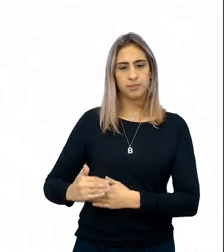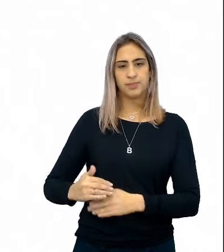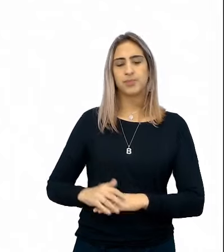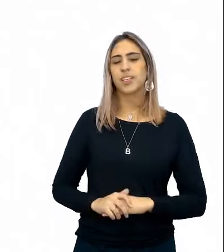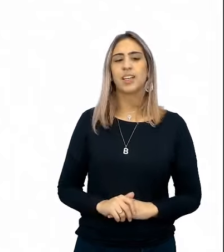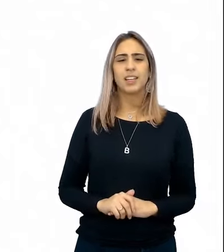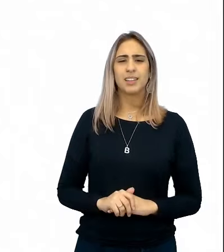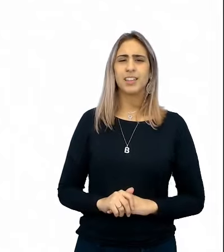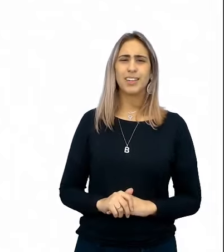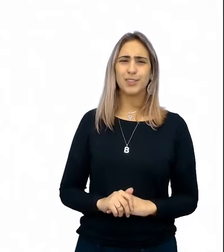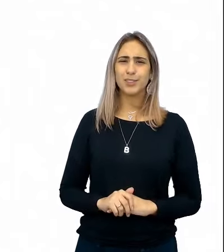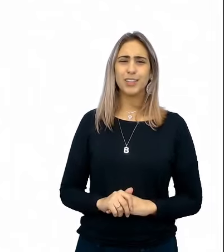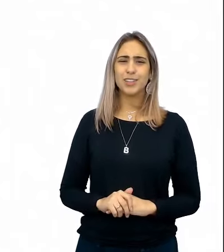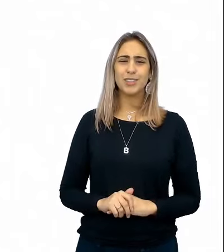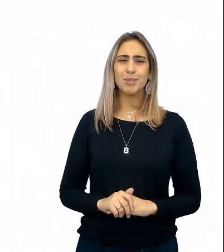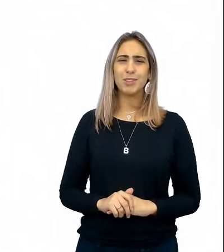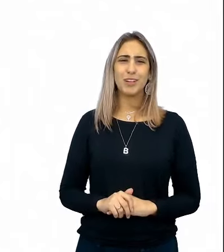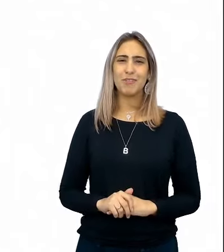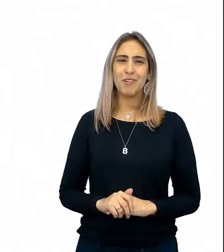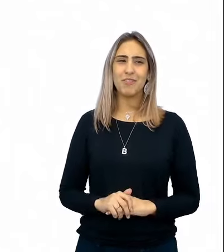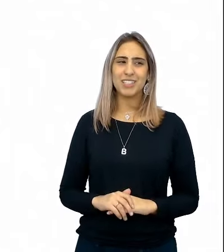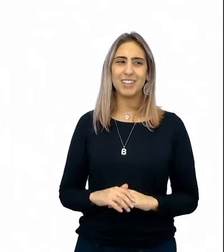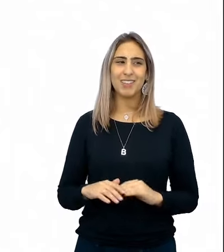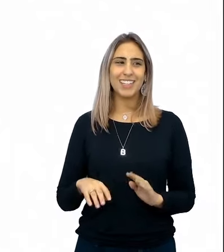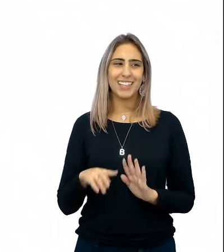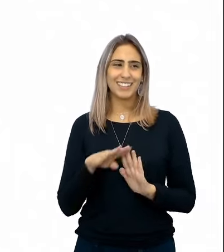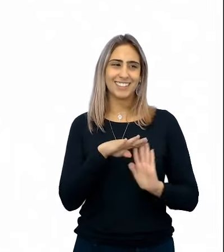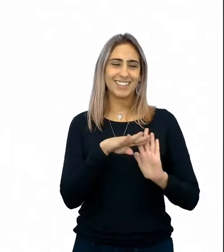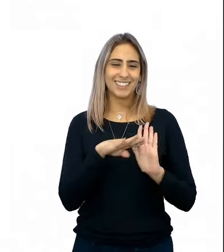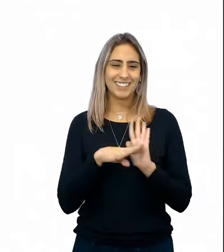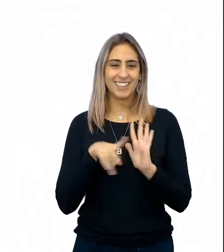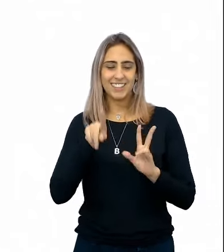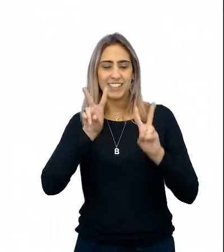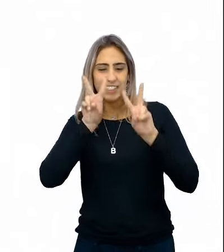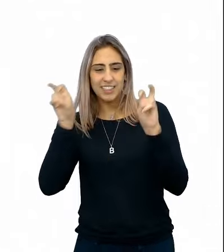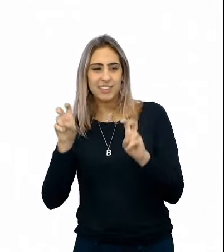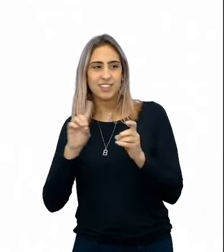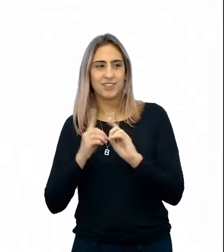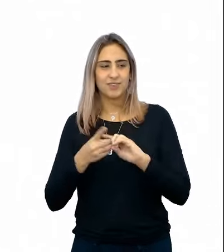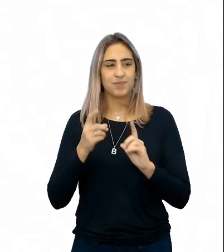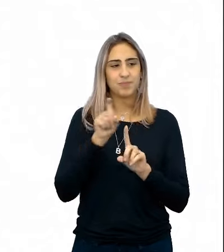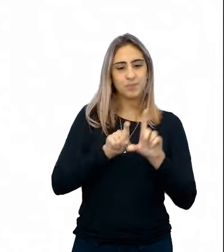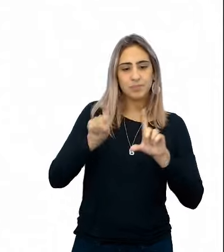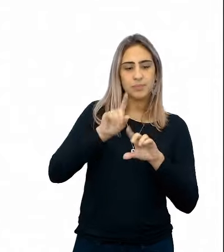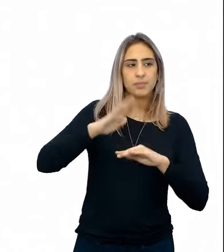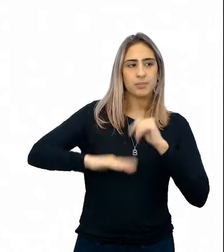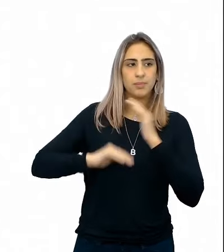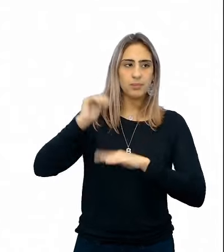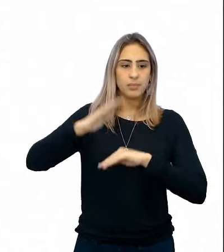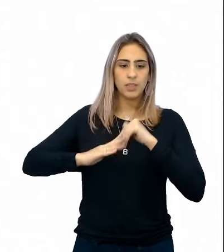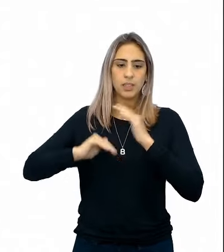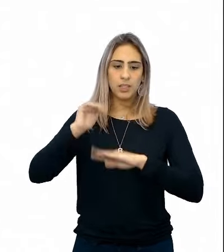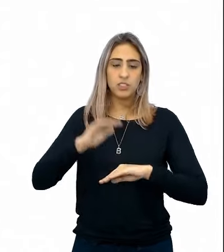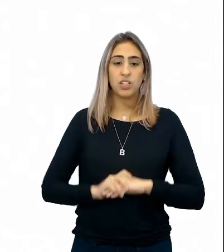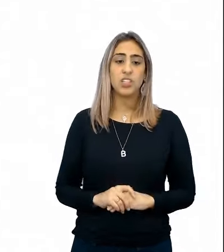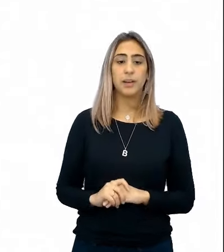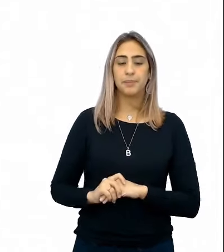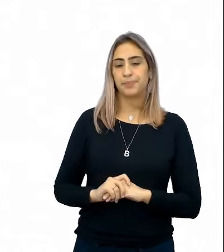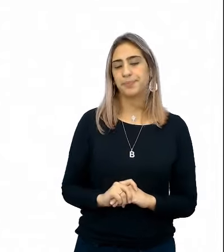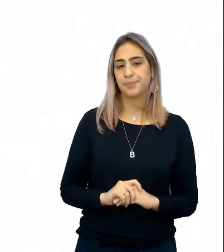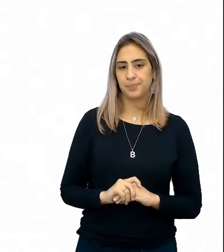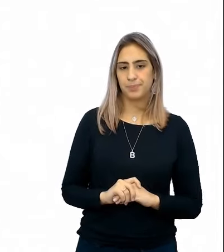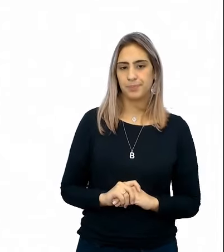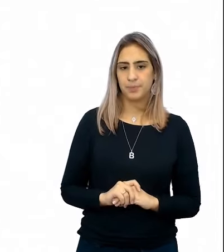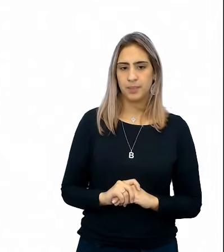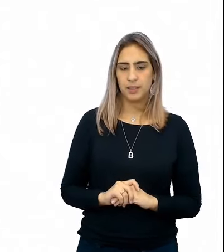do estudante. O que ela potencializa para que as habilidades sejam desenvolvidas para